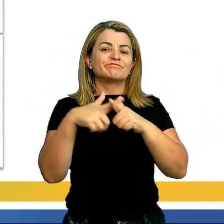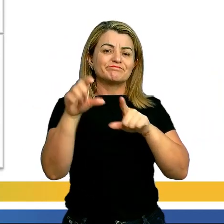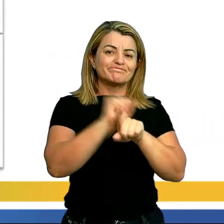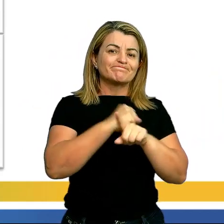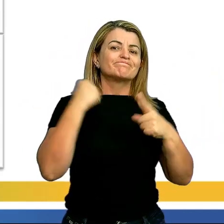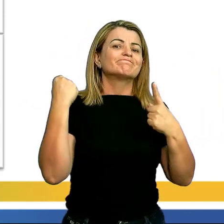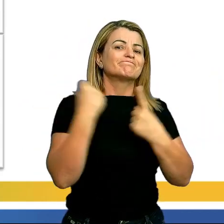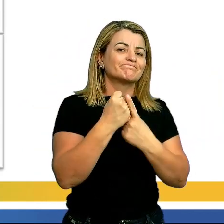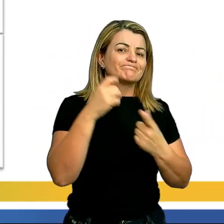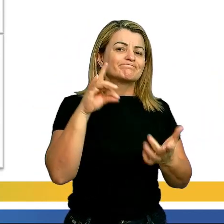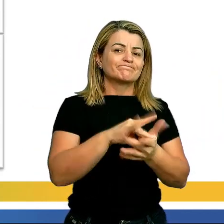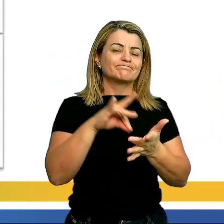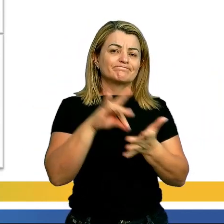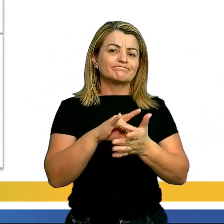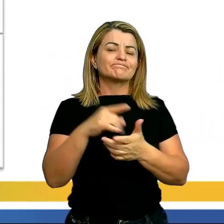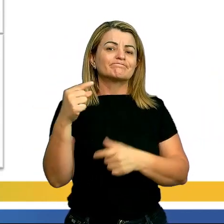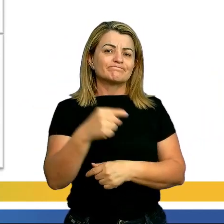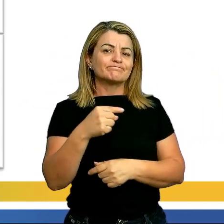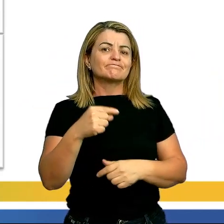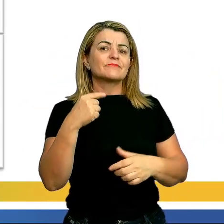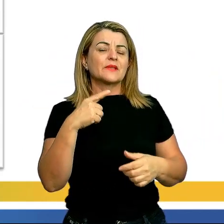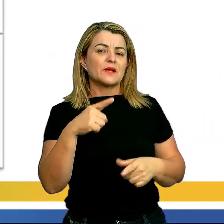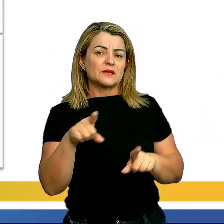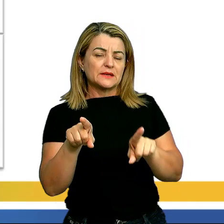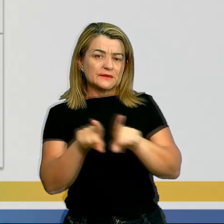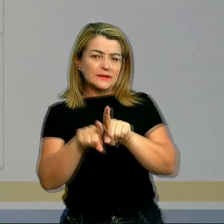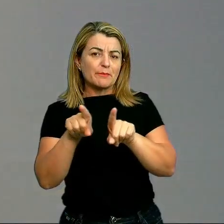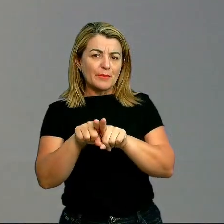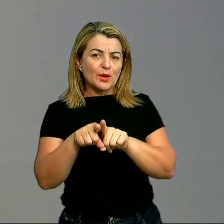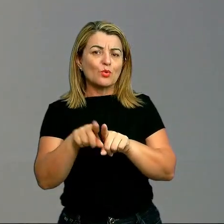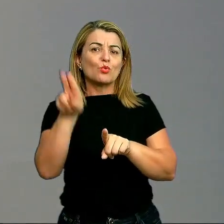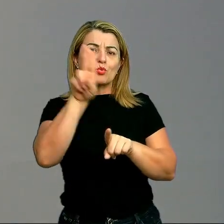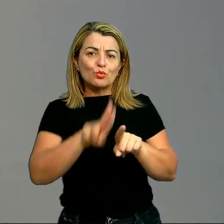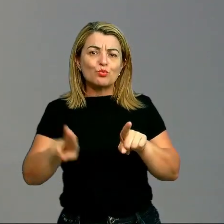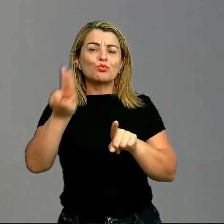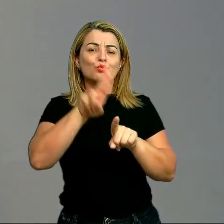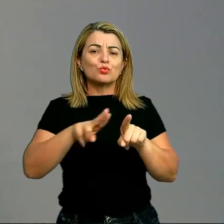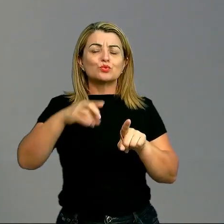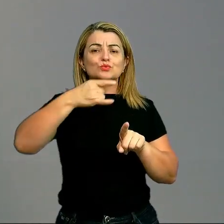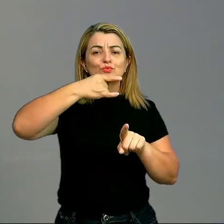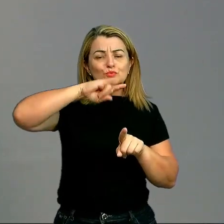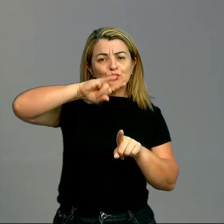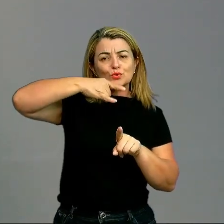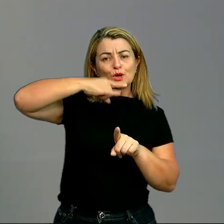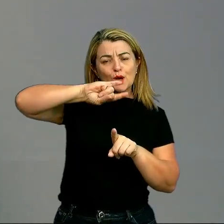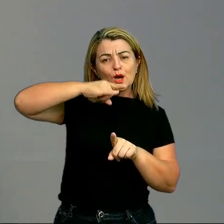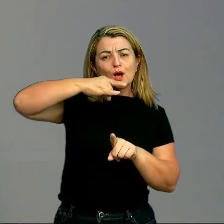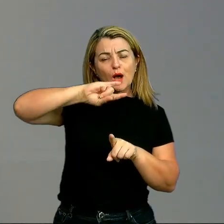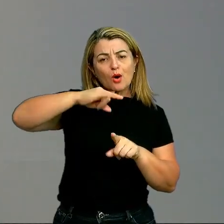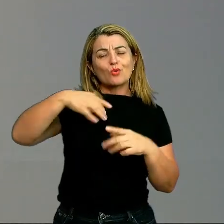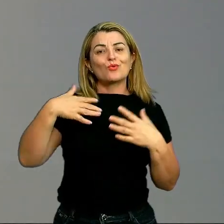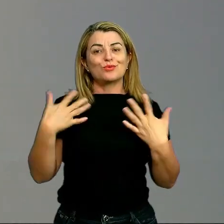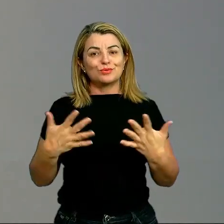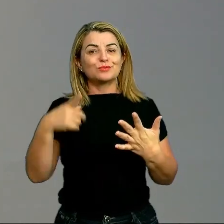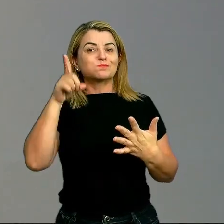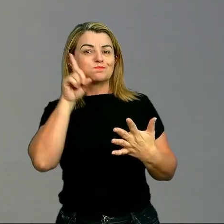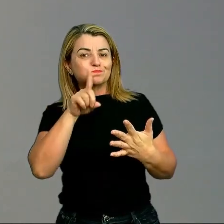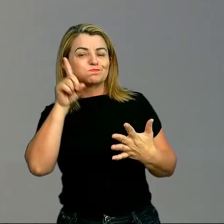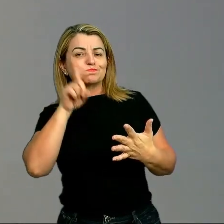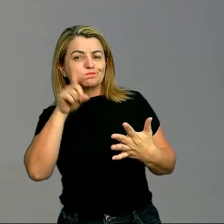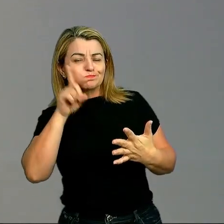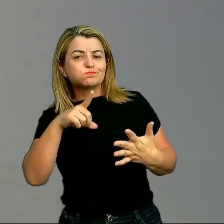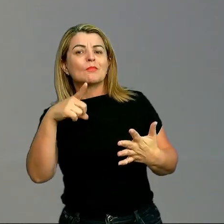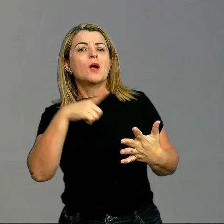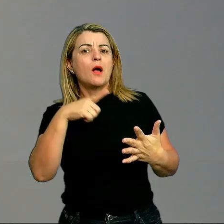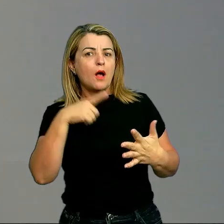muito grande, inclusive com relação ao consumo de álcool, O consumo de álcool nos Estados Unidos ele vai